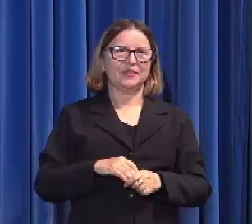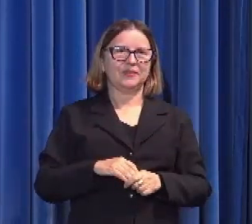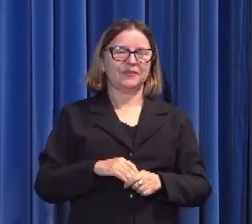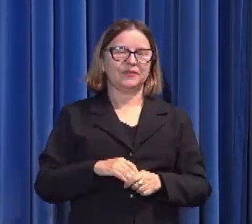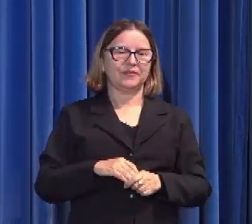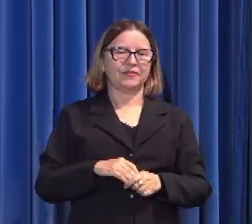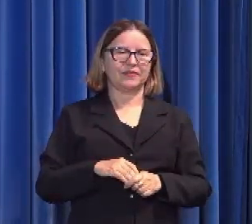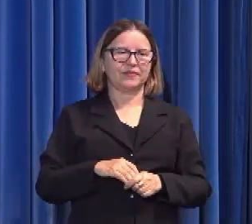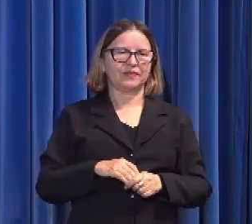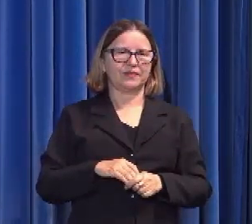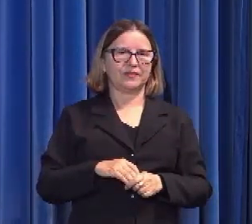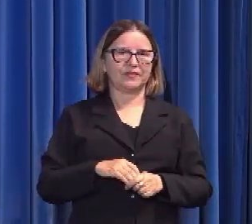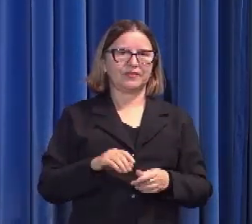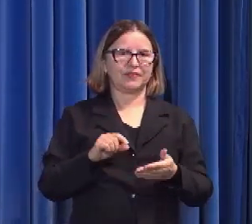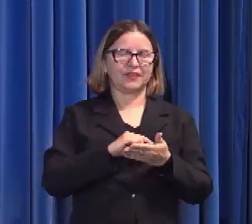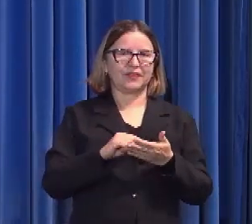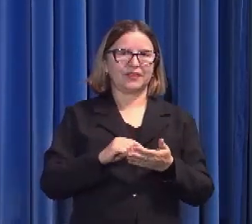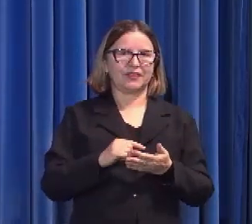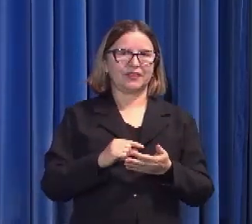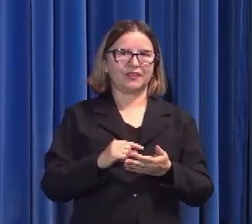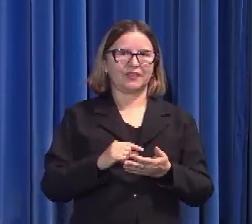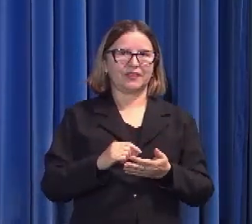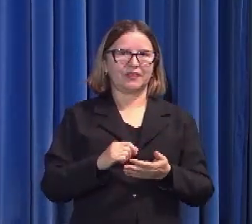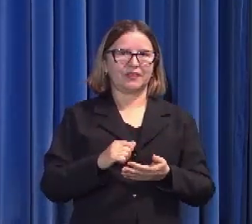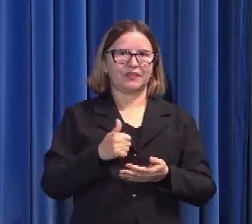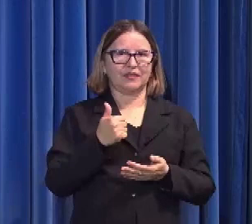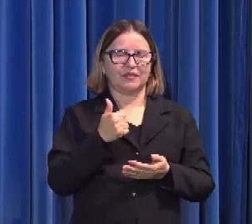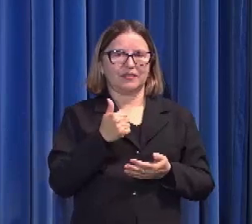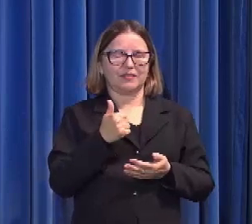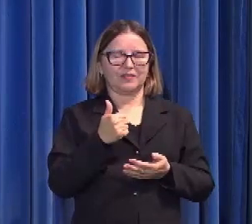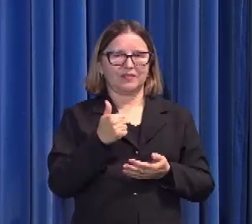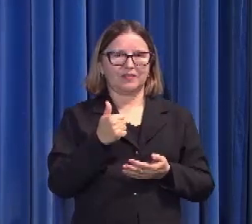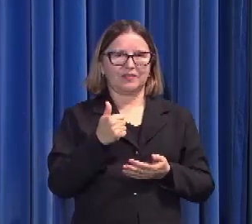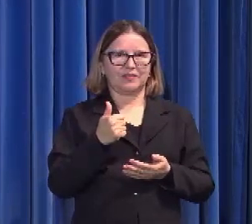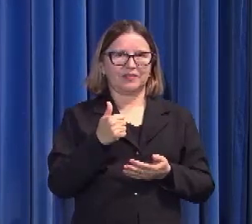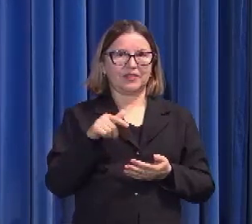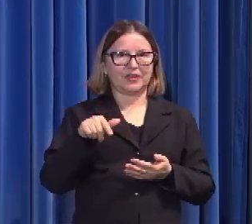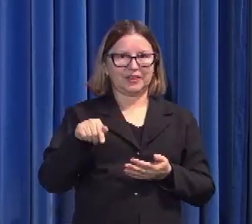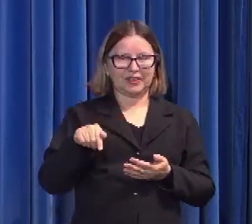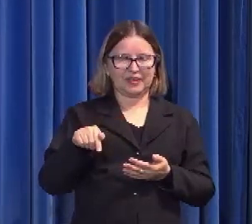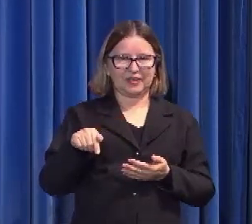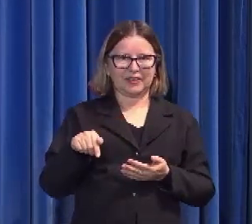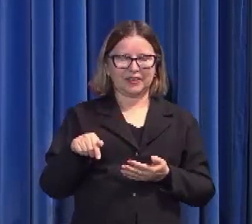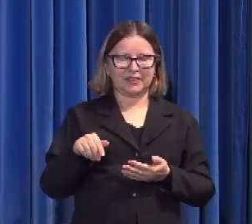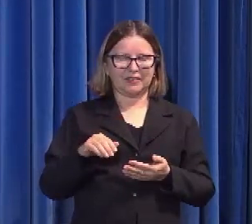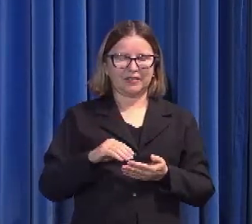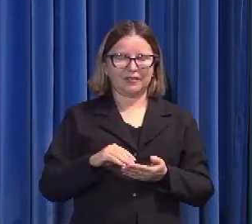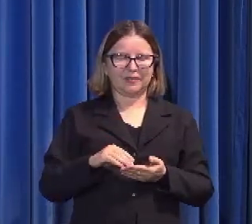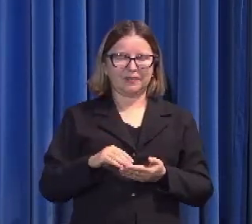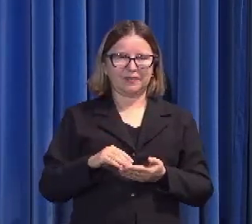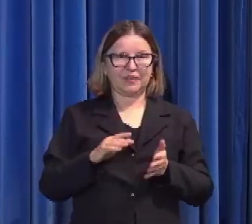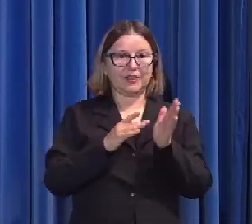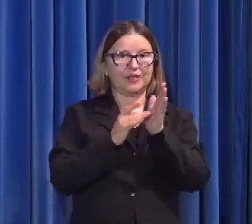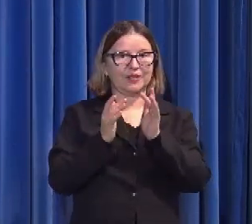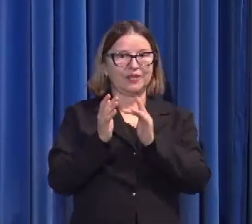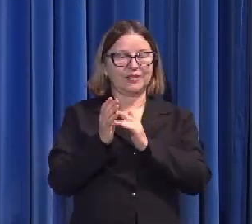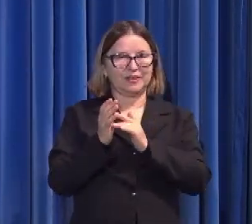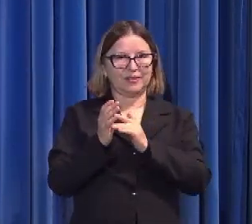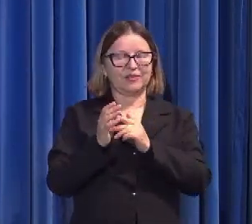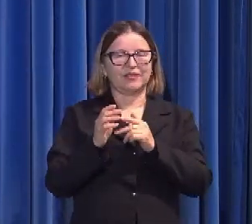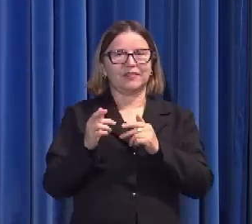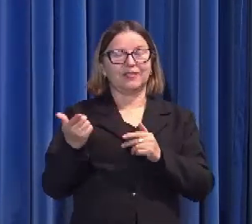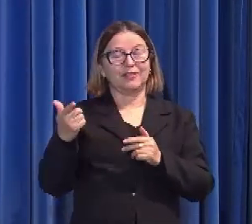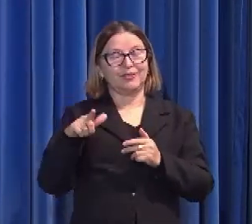e vamos ler o Versículo 17 de João 15:17 só para dizer que ele repete e repete